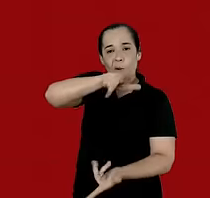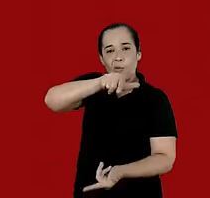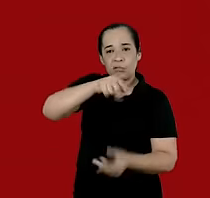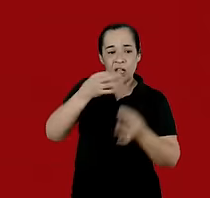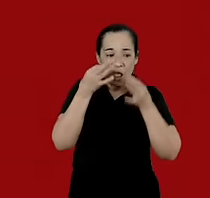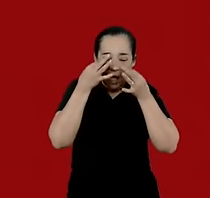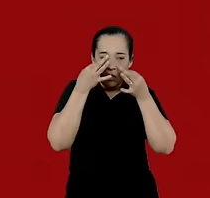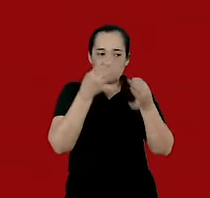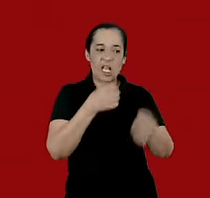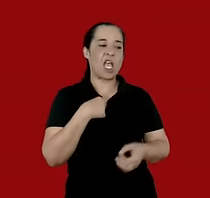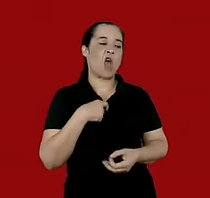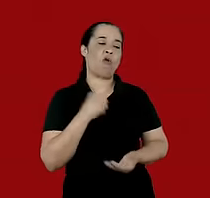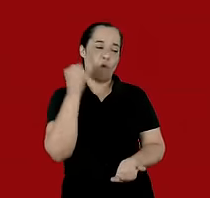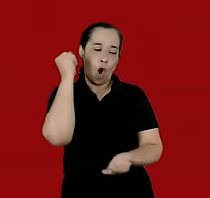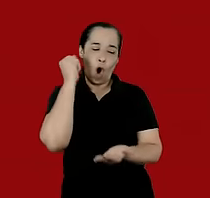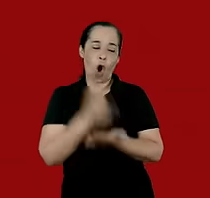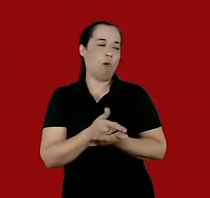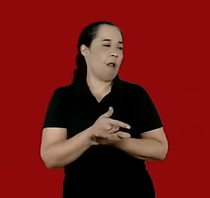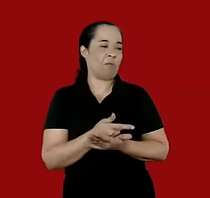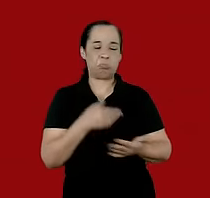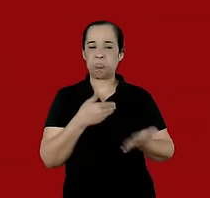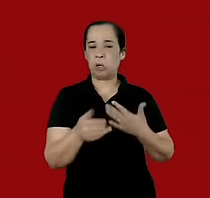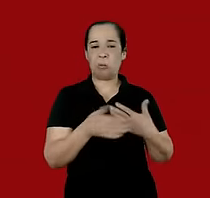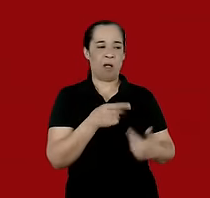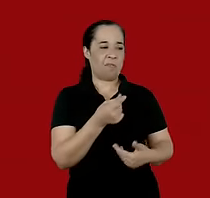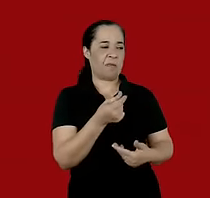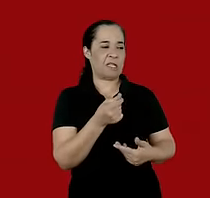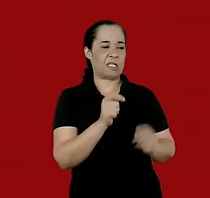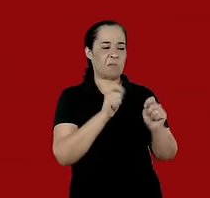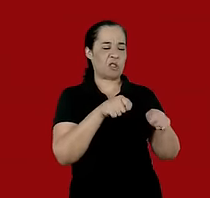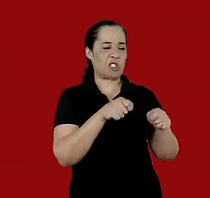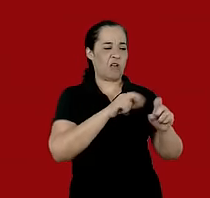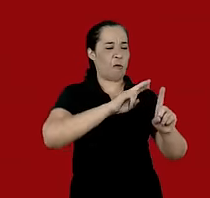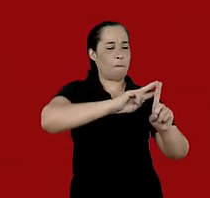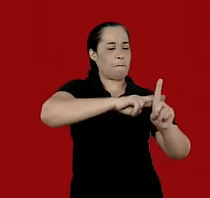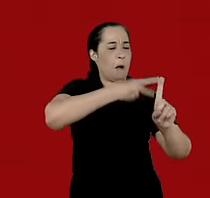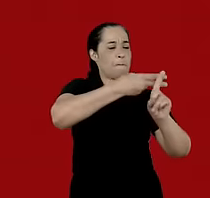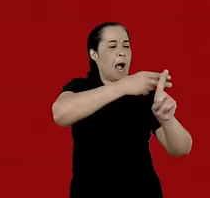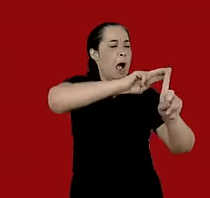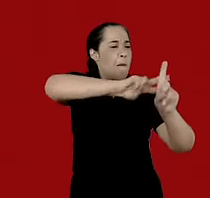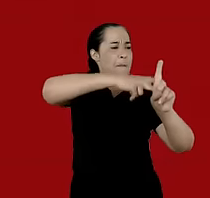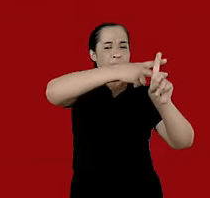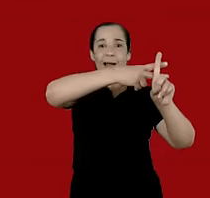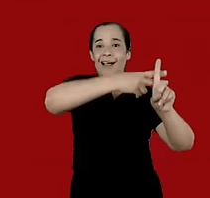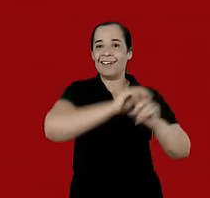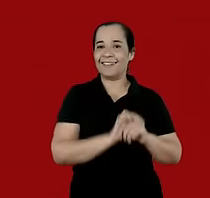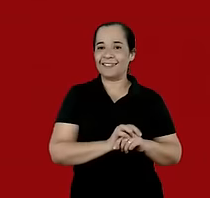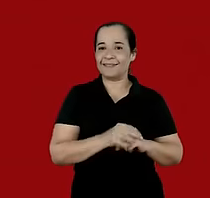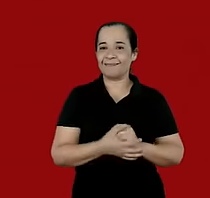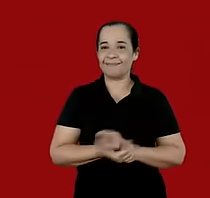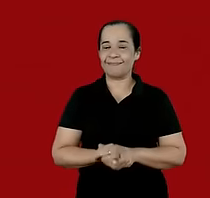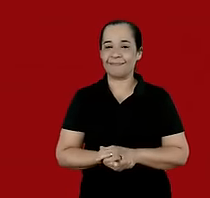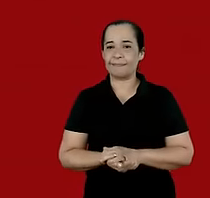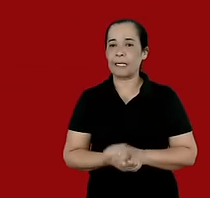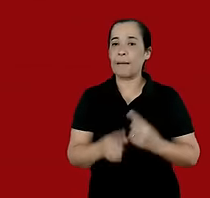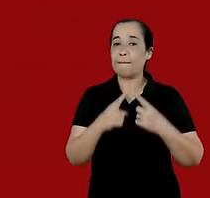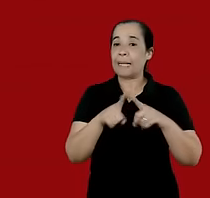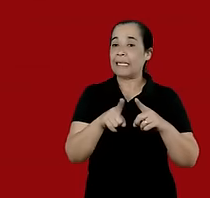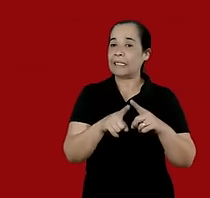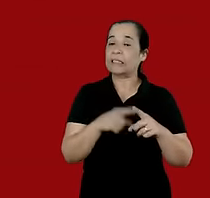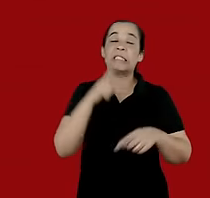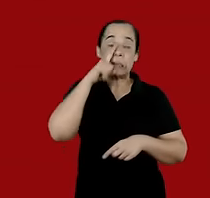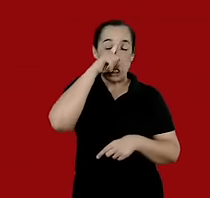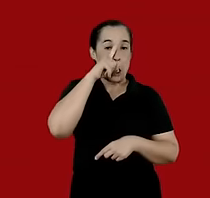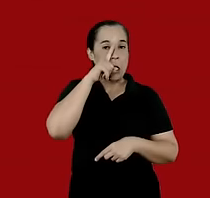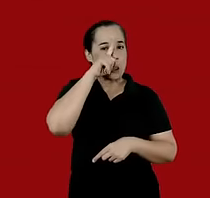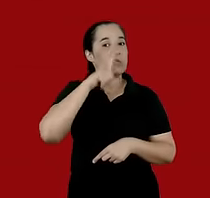comprar não interessa o preço que essa empresa vai acabar multiplicando mesmo porque ela vai ser a grande Vitoriosa da transformação tecnológica Mas é uma operação de muito risco quando a gente olha